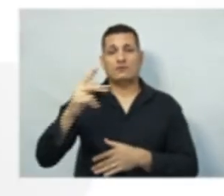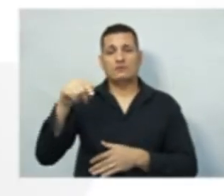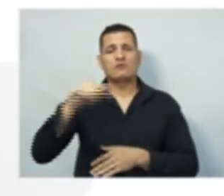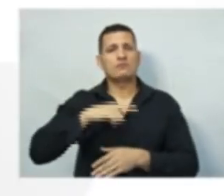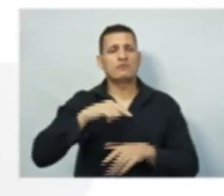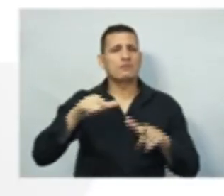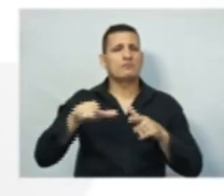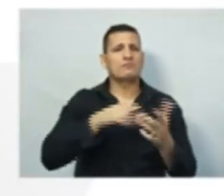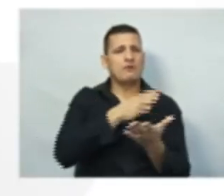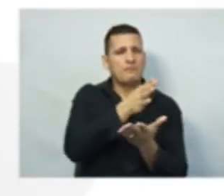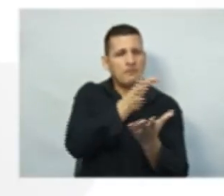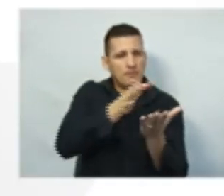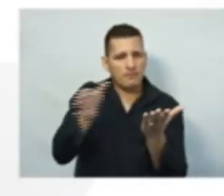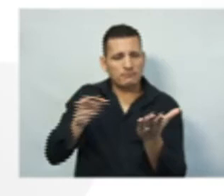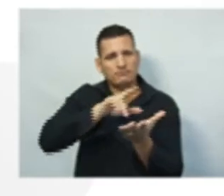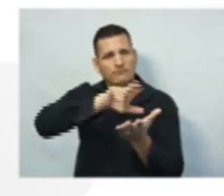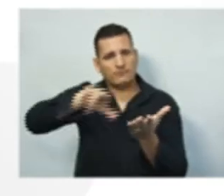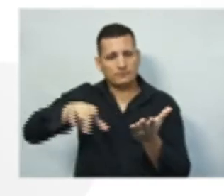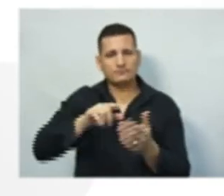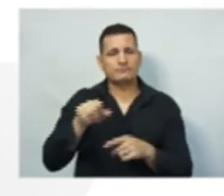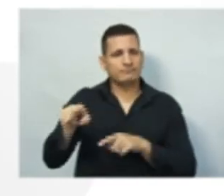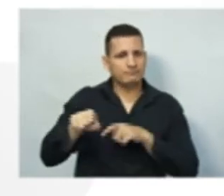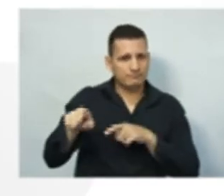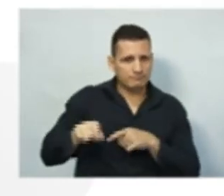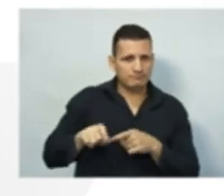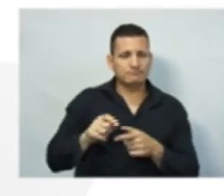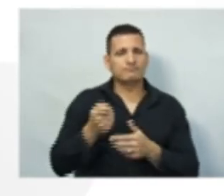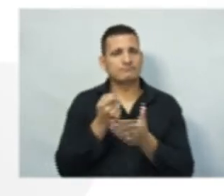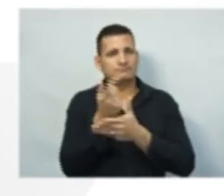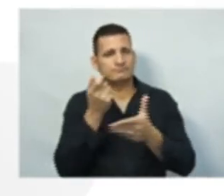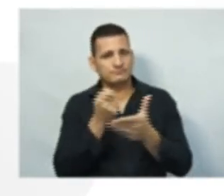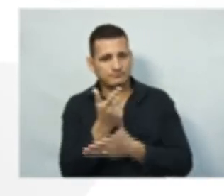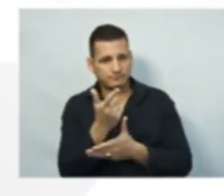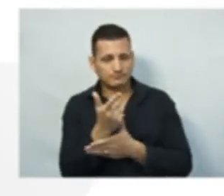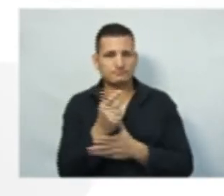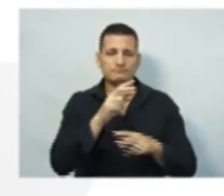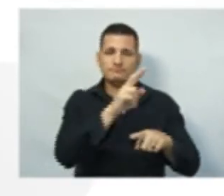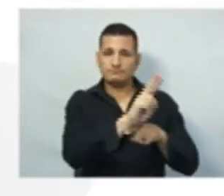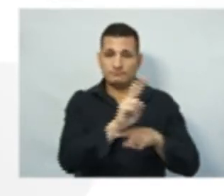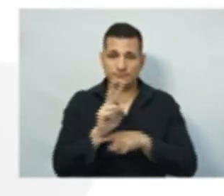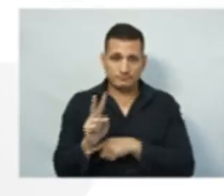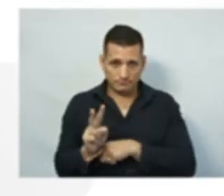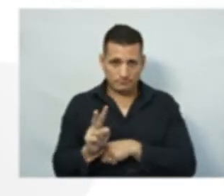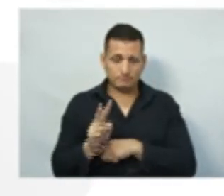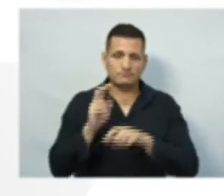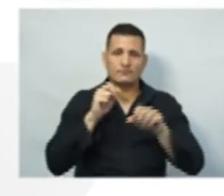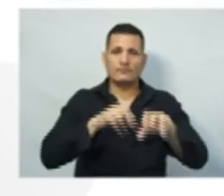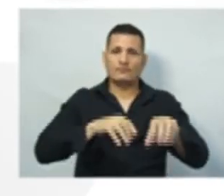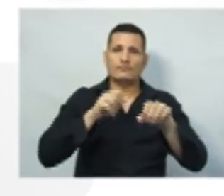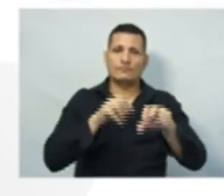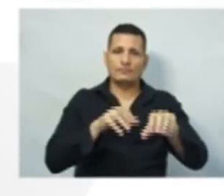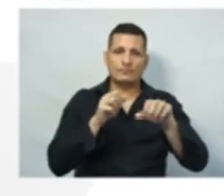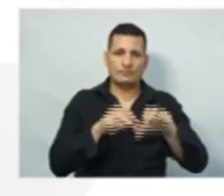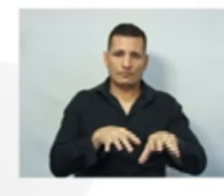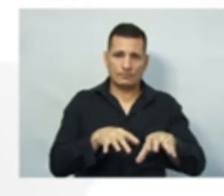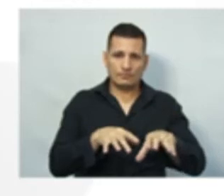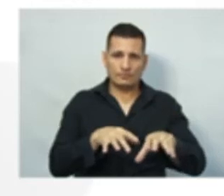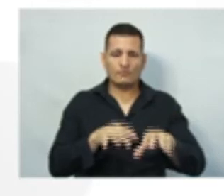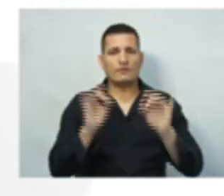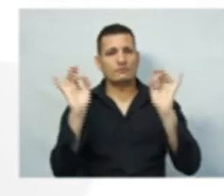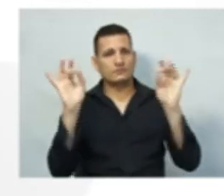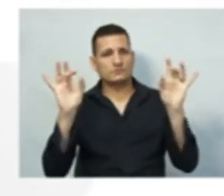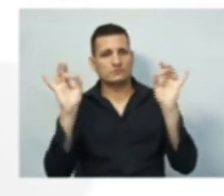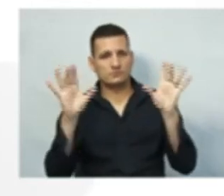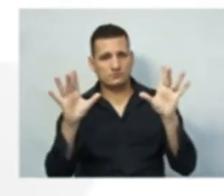ramos de atividades: agropecuário, consumo, crédito, educacional,